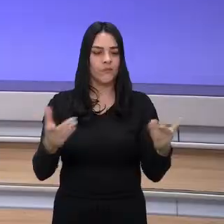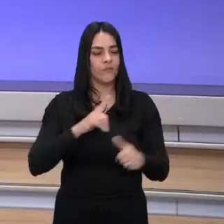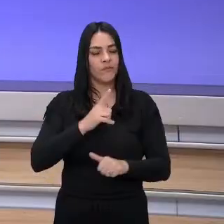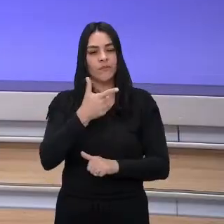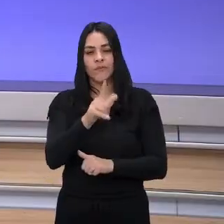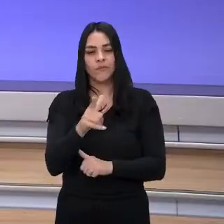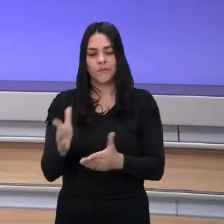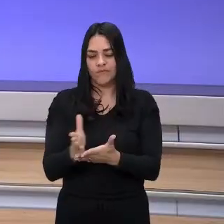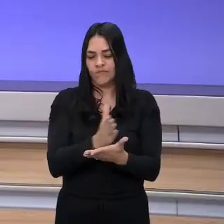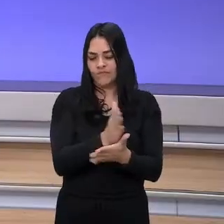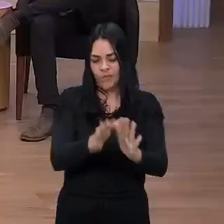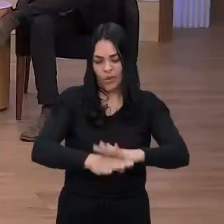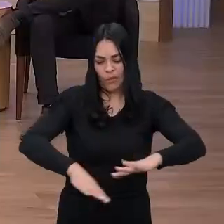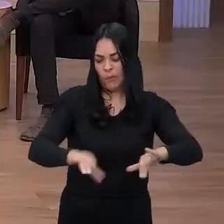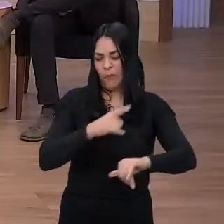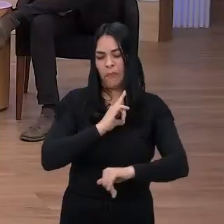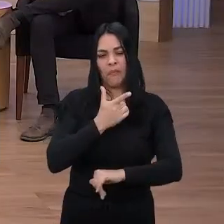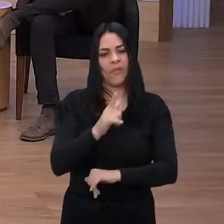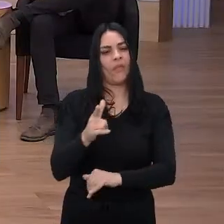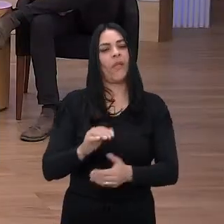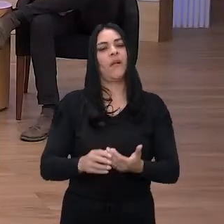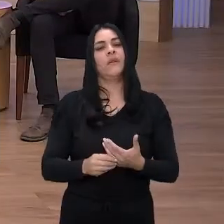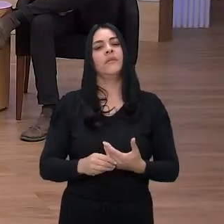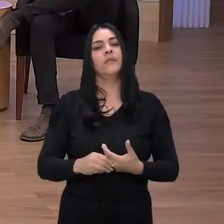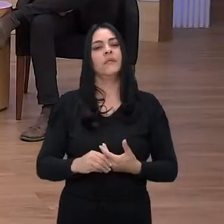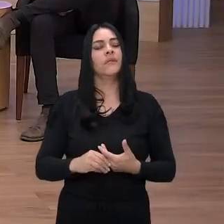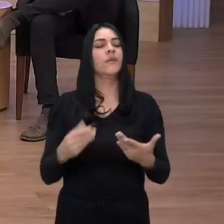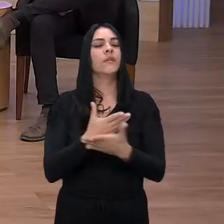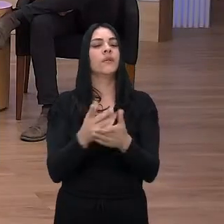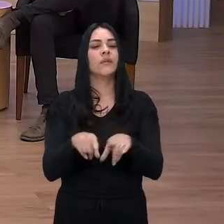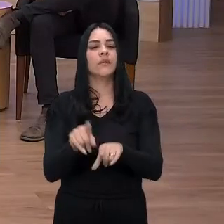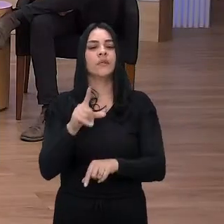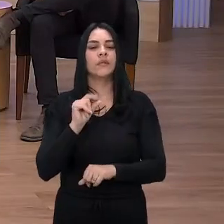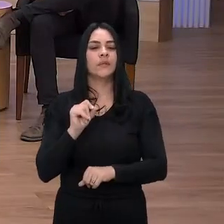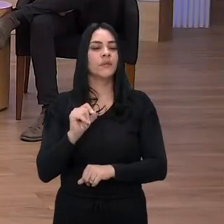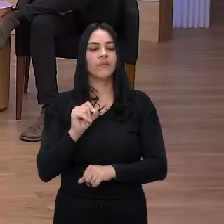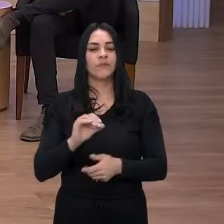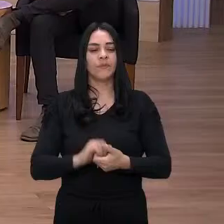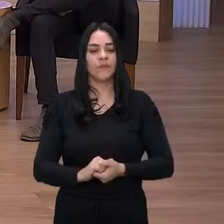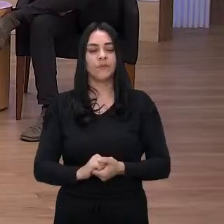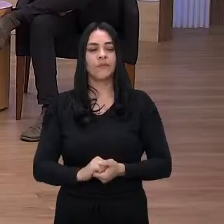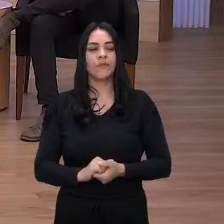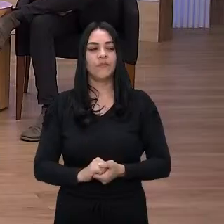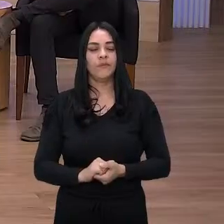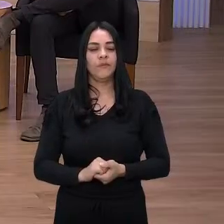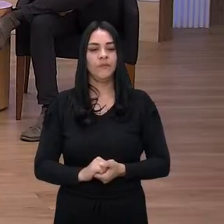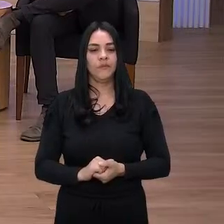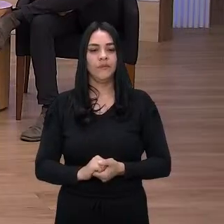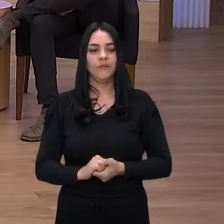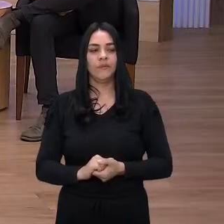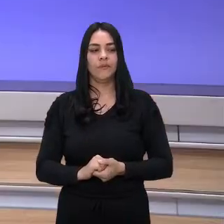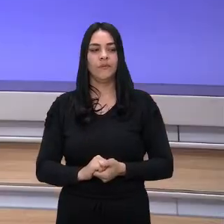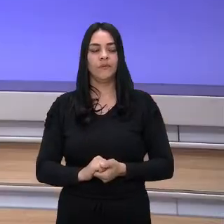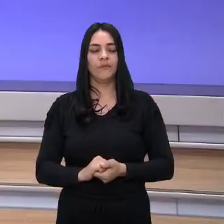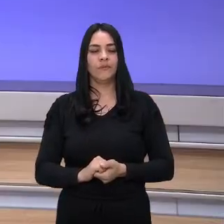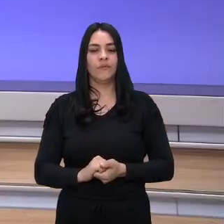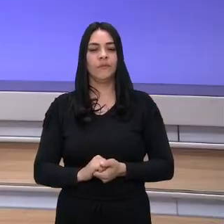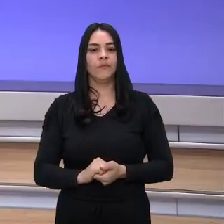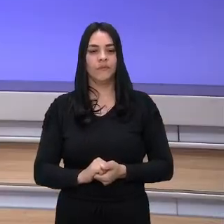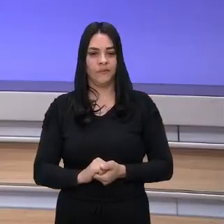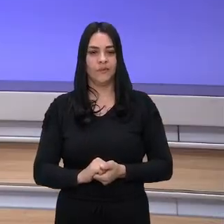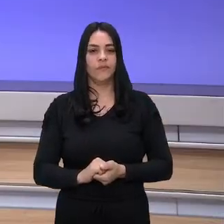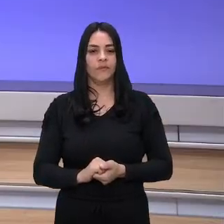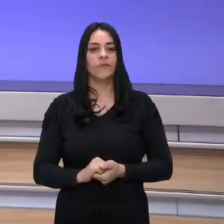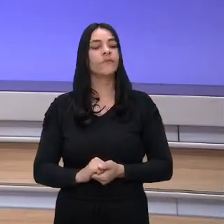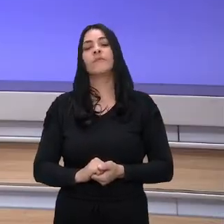temos pátios de compostagem. Nós temos aqui um livro, que ele é um livro do